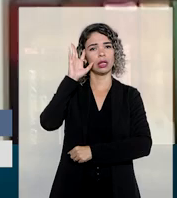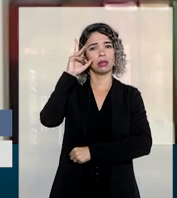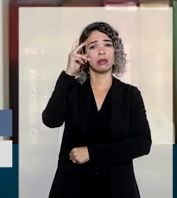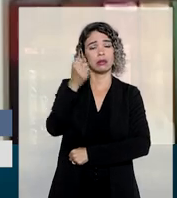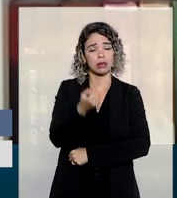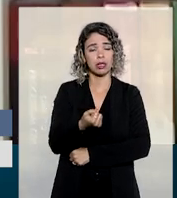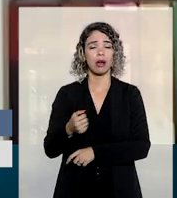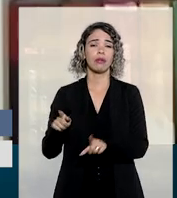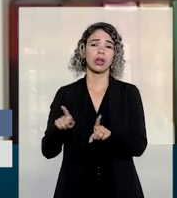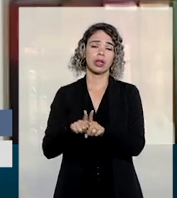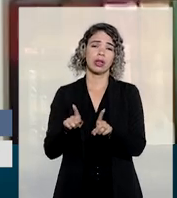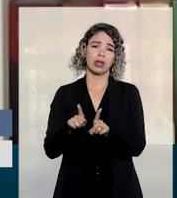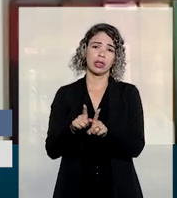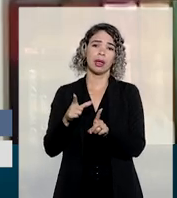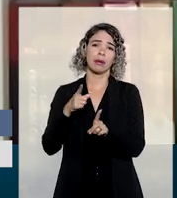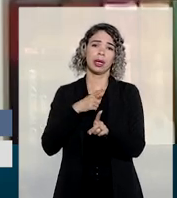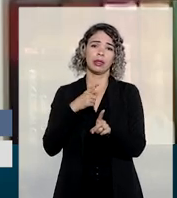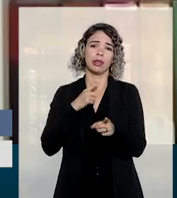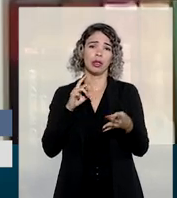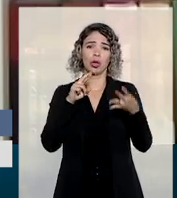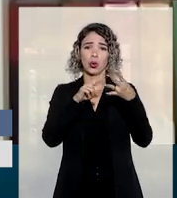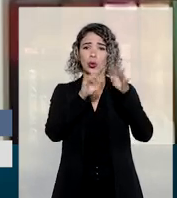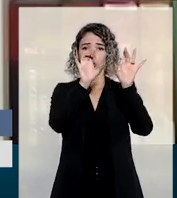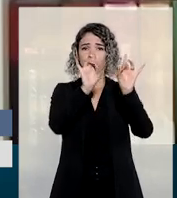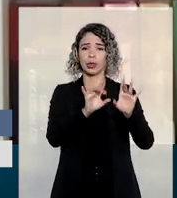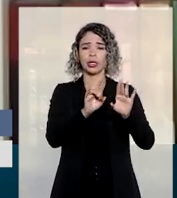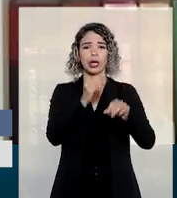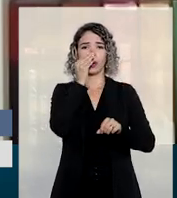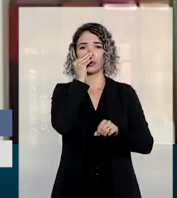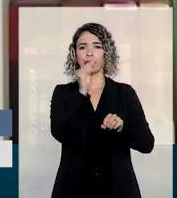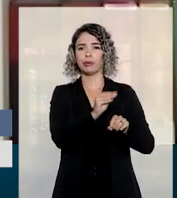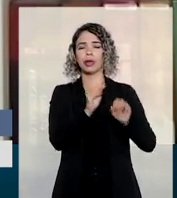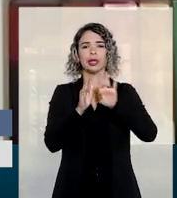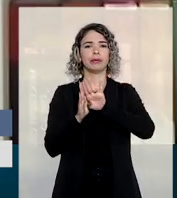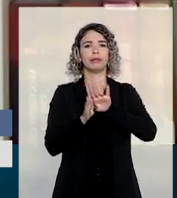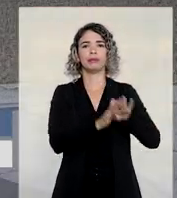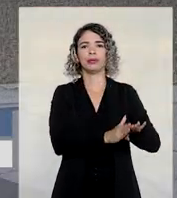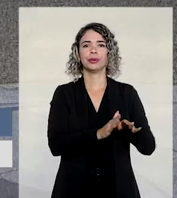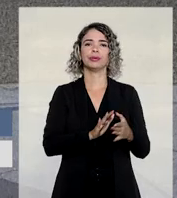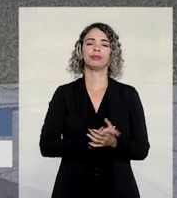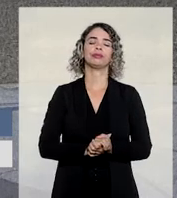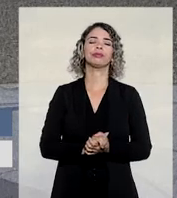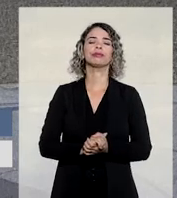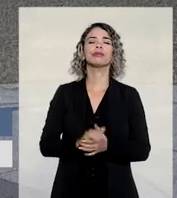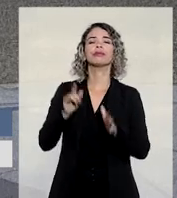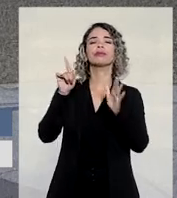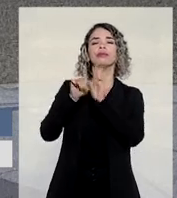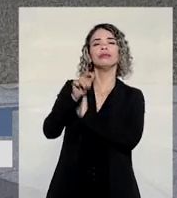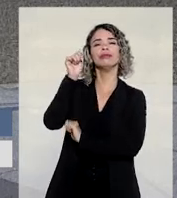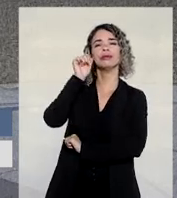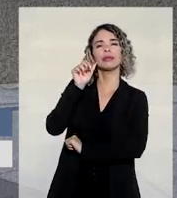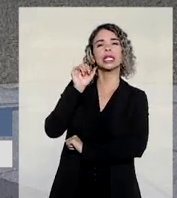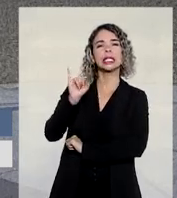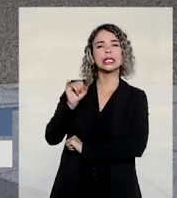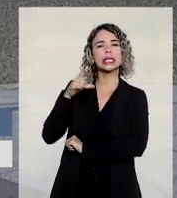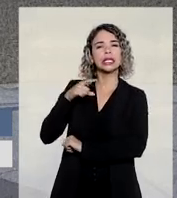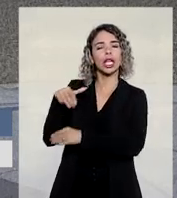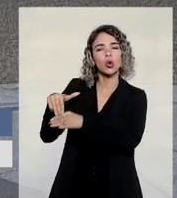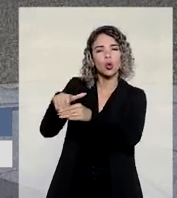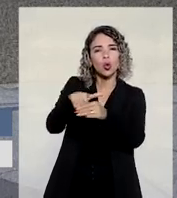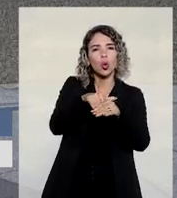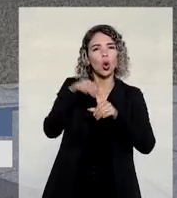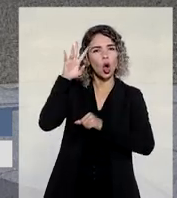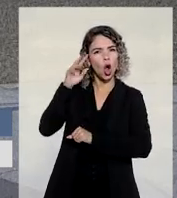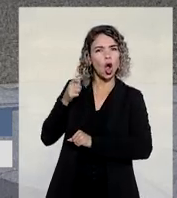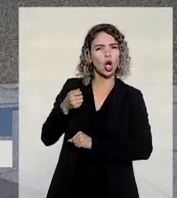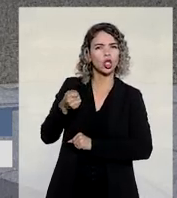na decisão e consequente impacto no recurso especial que já havia sido interposto. Professora Thais, no caso de um acórdão, ou seja,